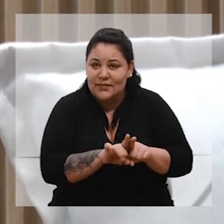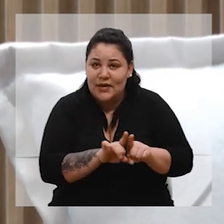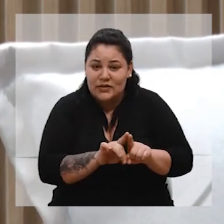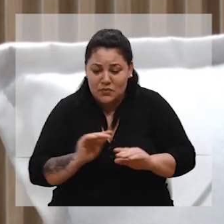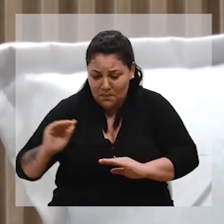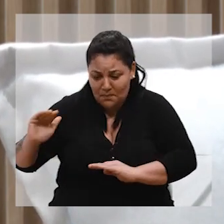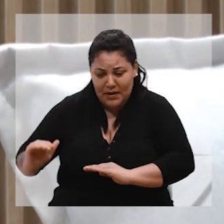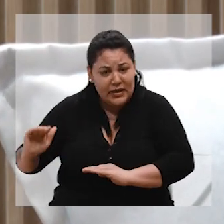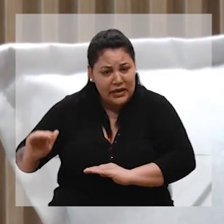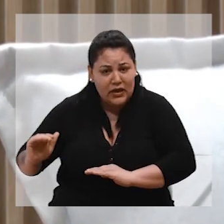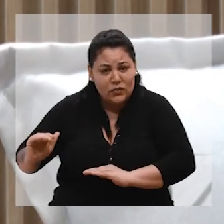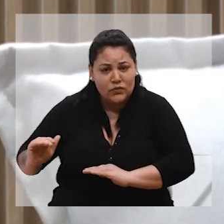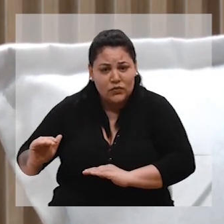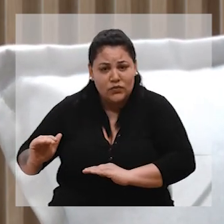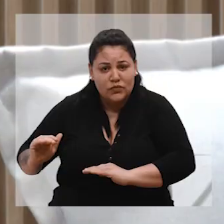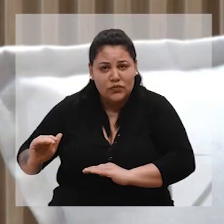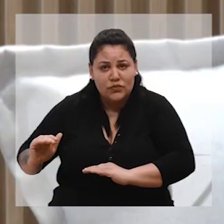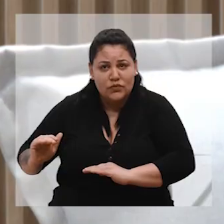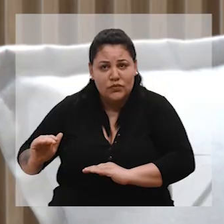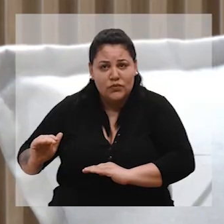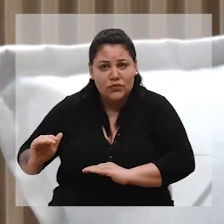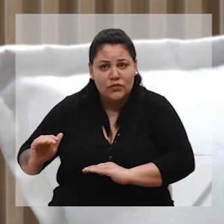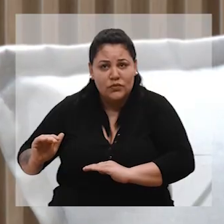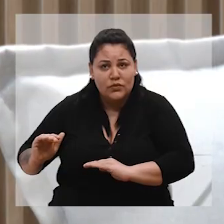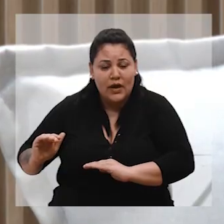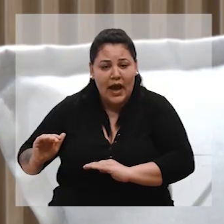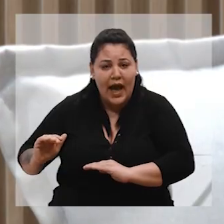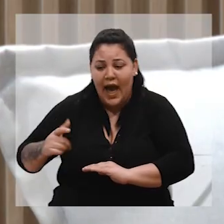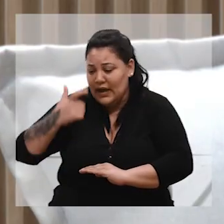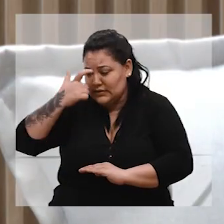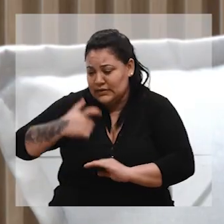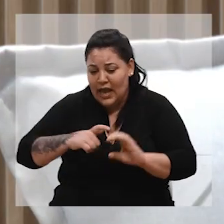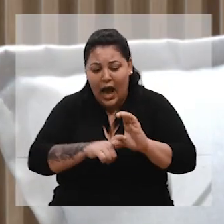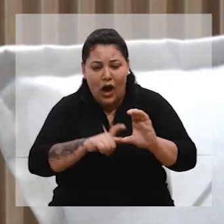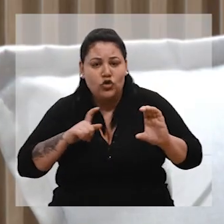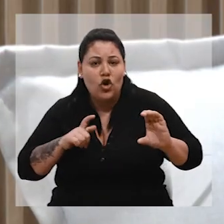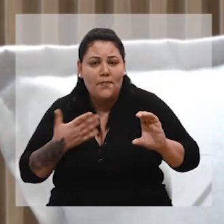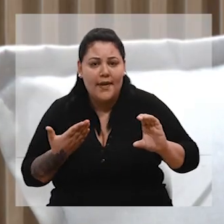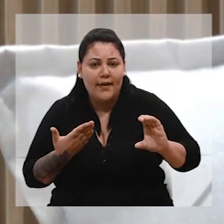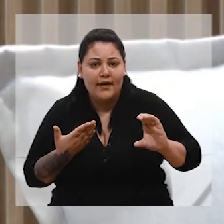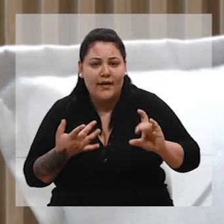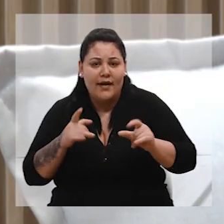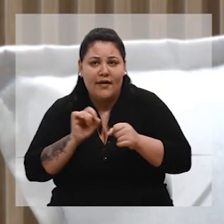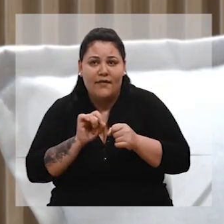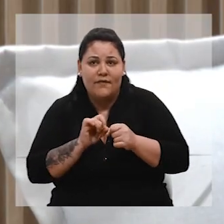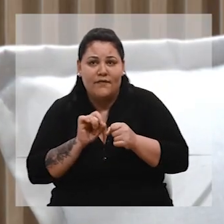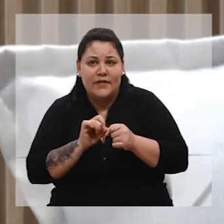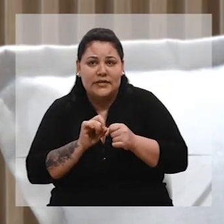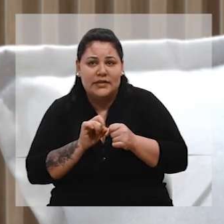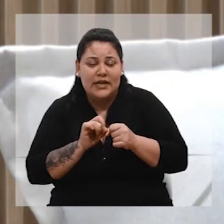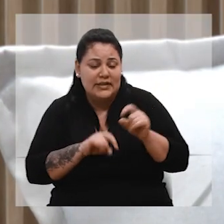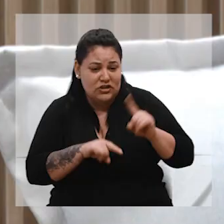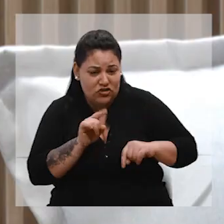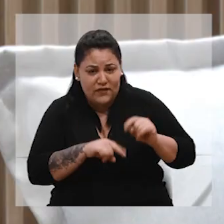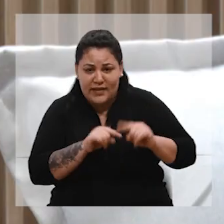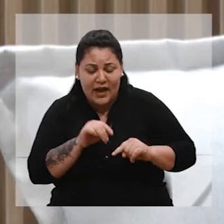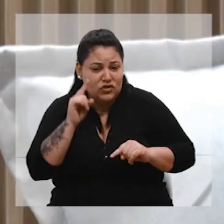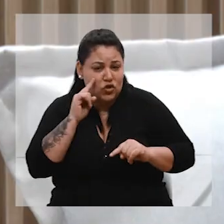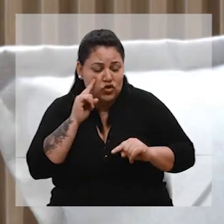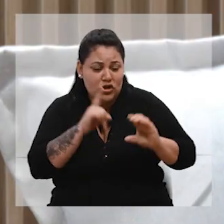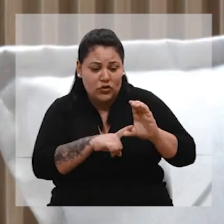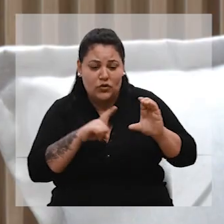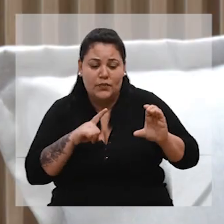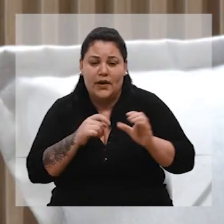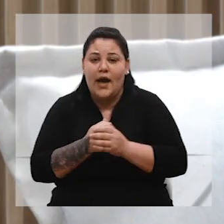ajudar essas crianças, né, esses pequenininhos, a serem sujeitos autônomos, a construírem, a fazerem os seus